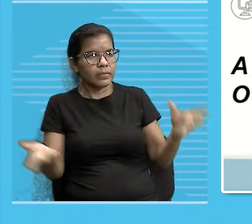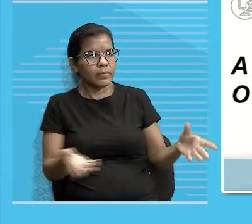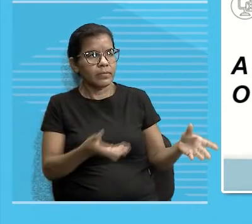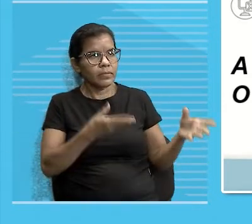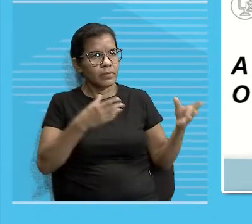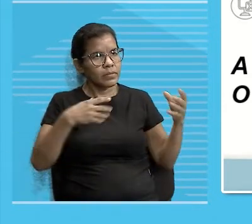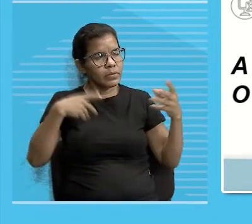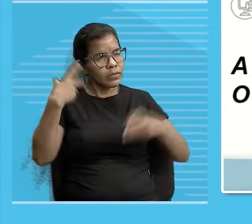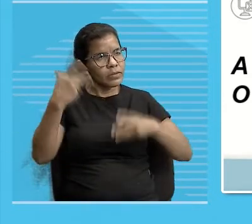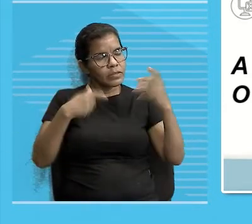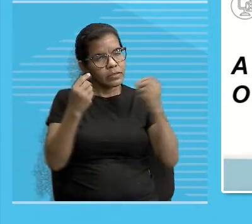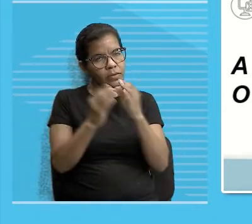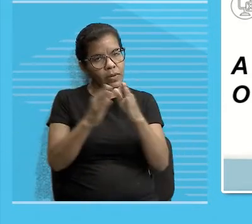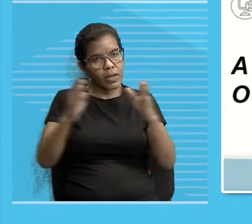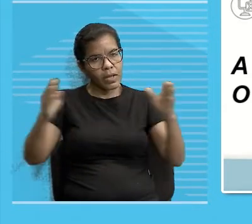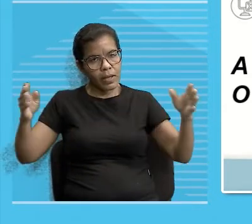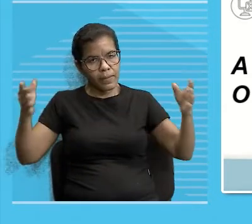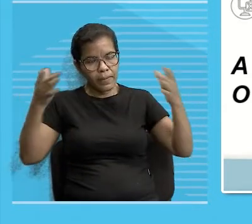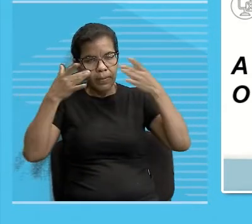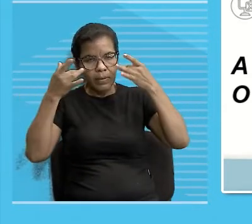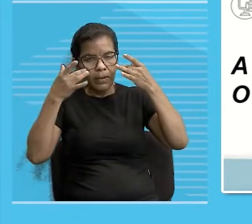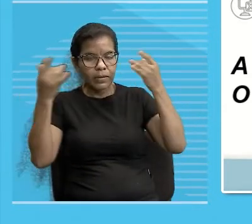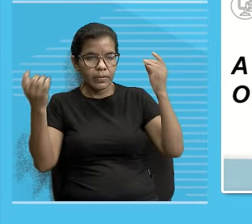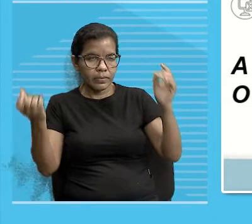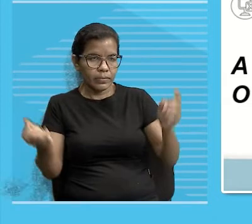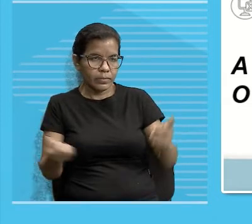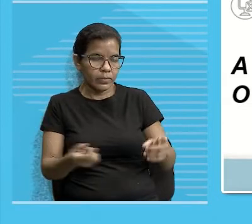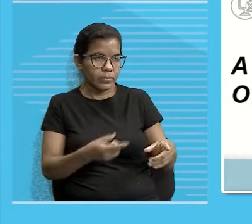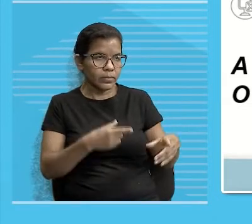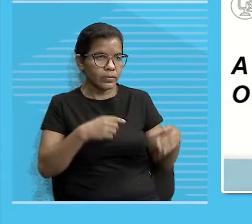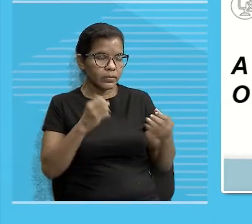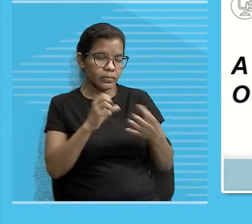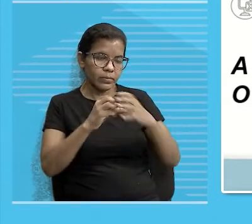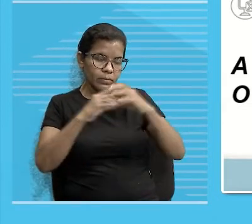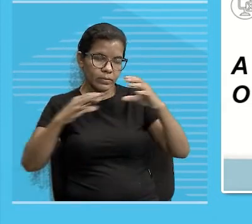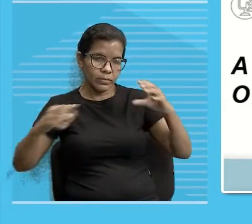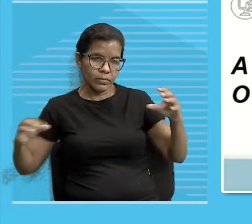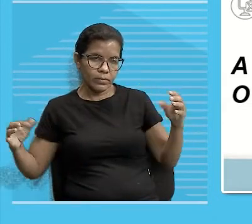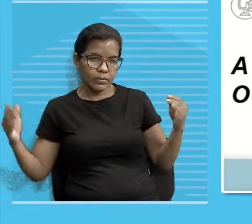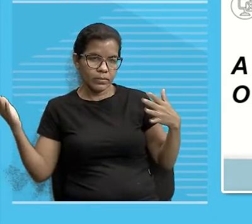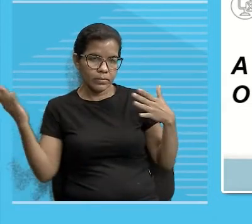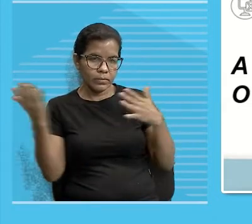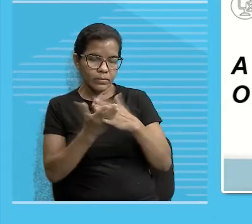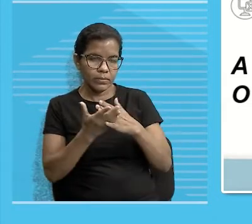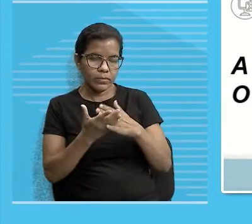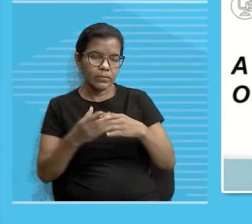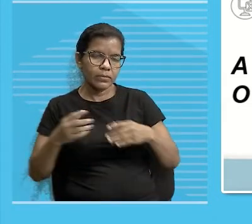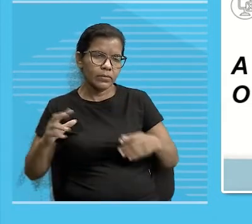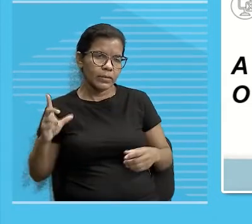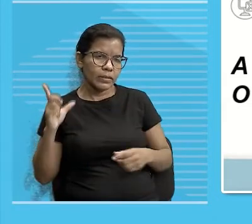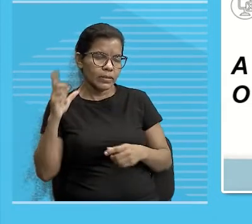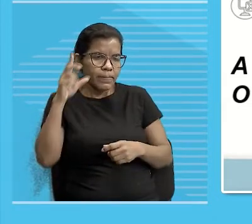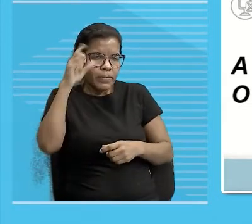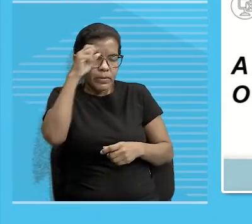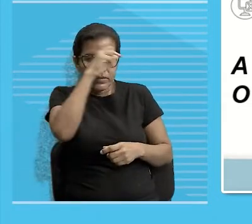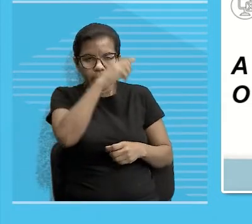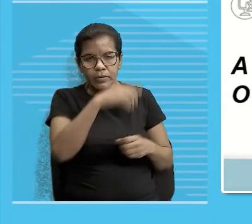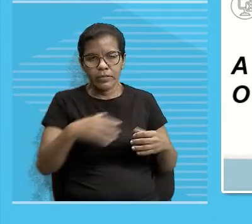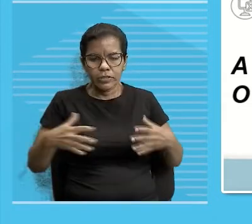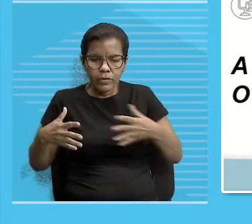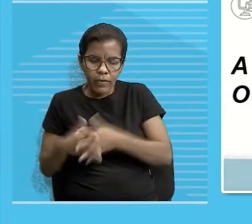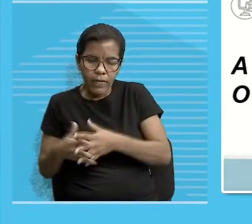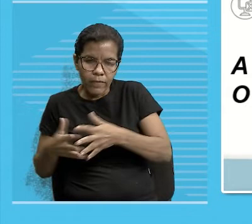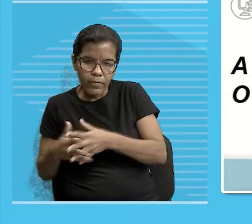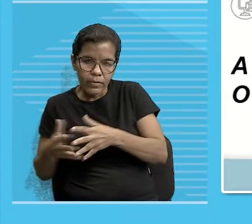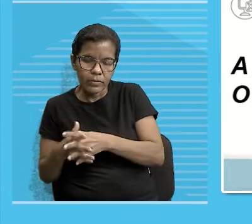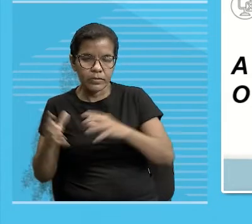O gesto amplo e dramático, características do barroco. É muito difícil a gente confundir uma obra do